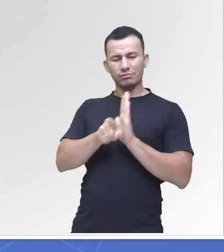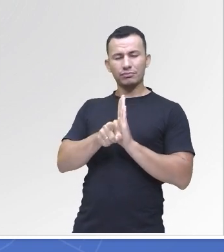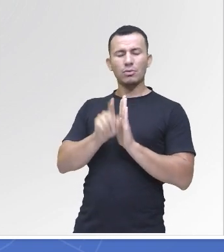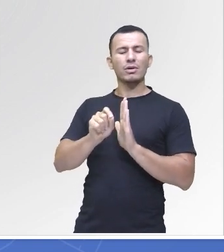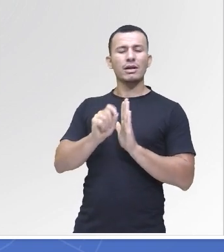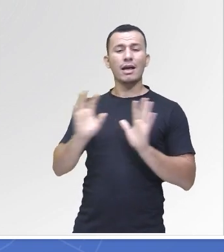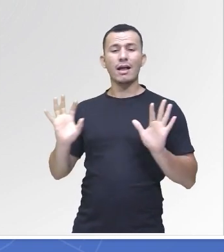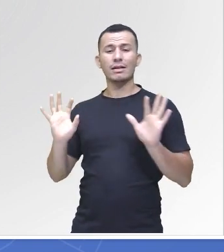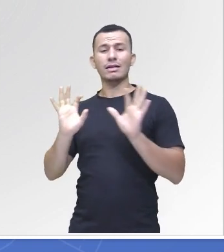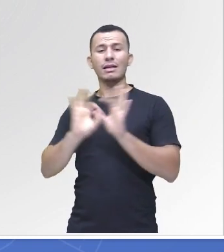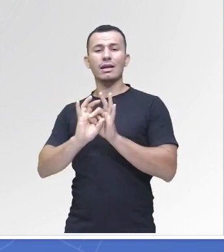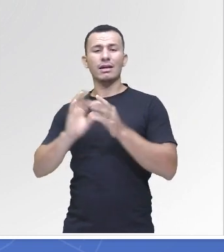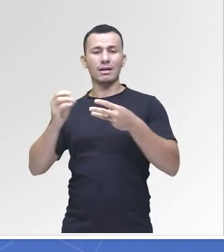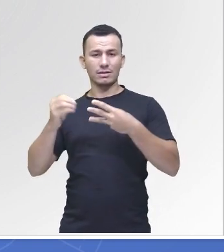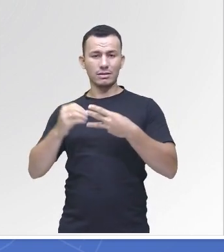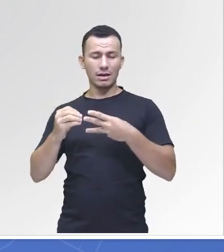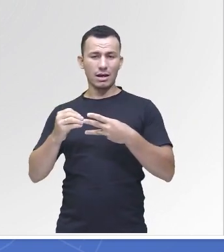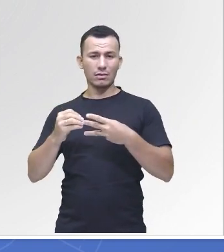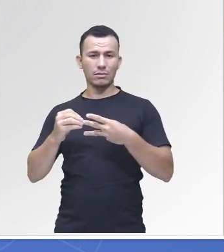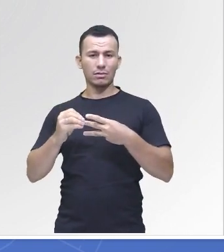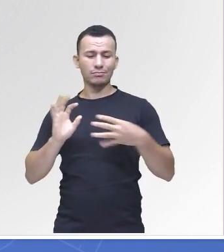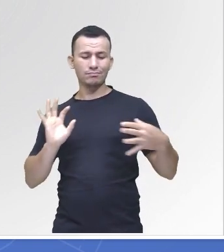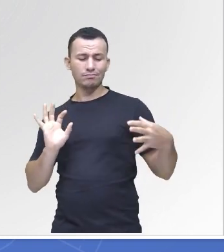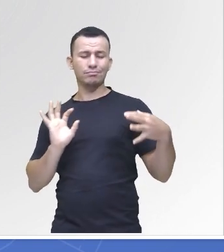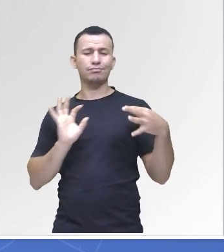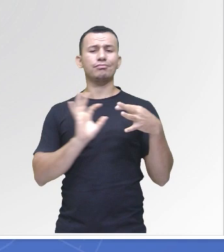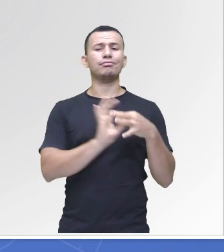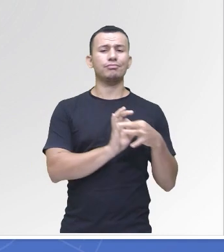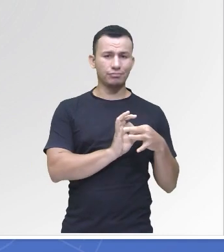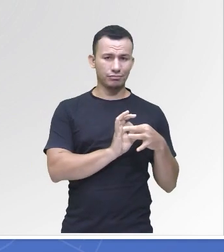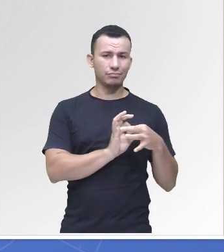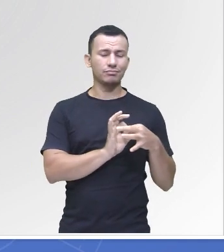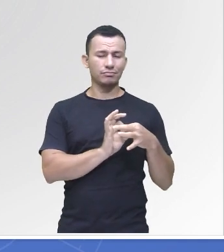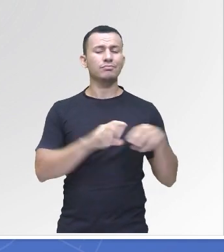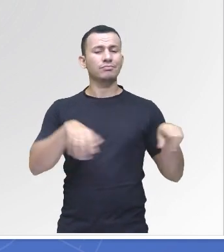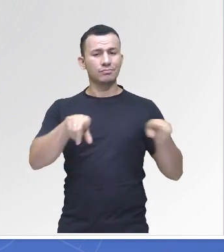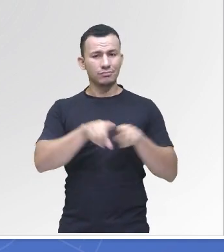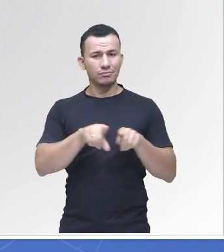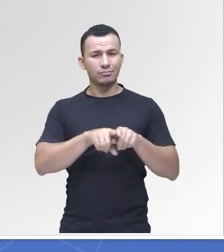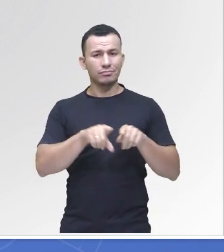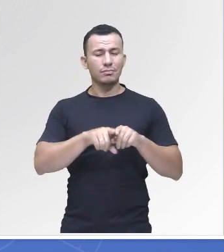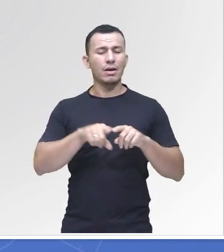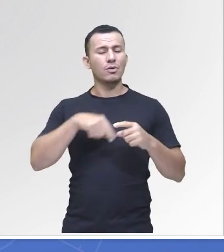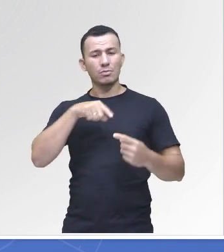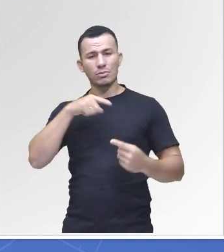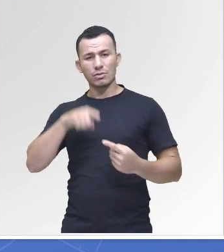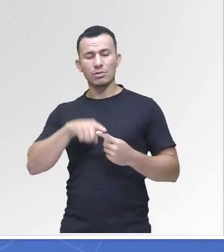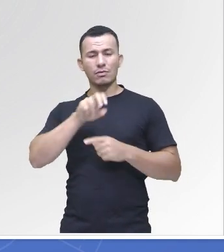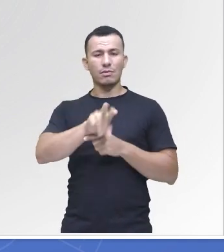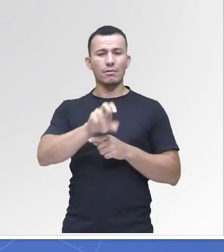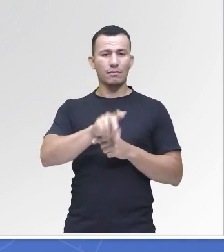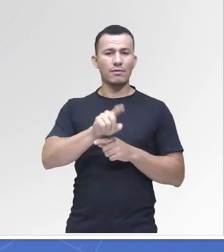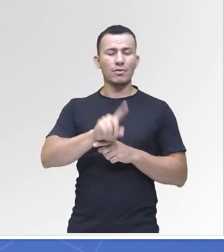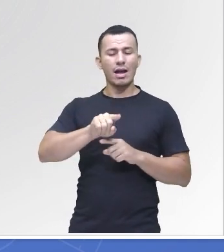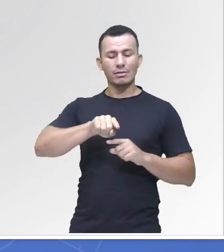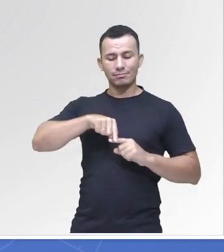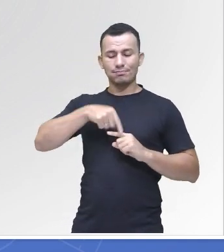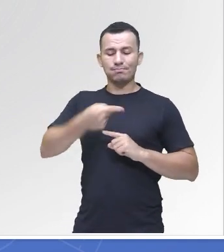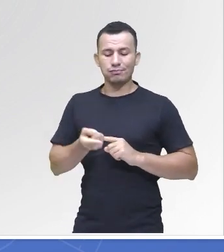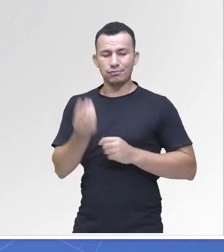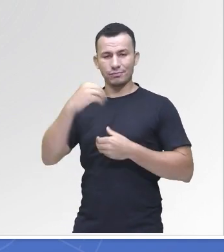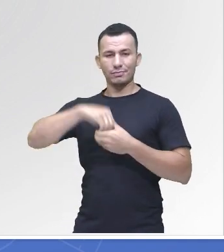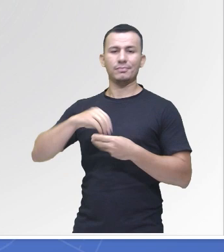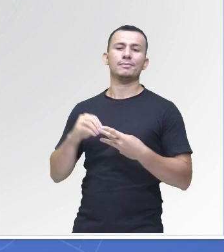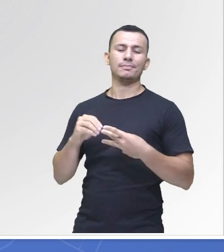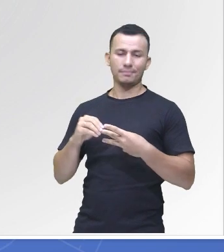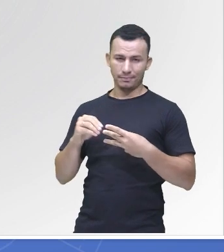da célula para fazer ali aquela comunicação e para que ela consiga, qual é o objetivo do vírus? Colocar o seu material dentro